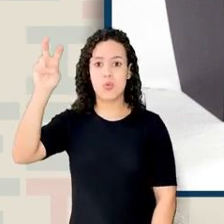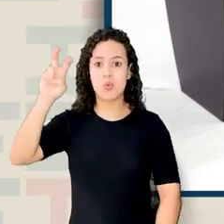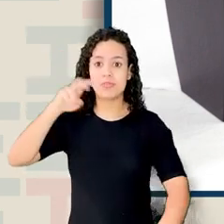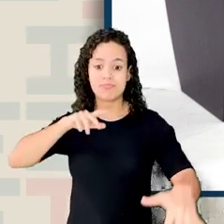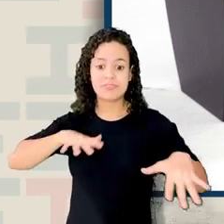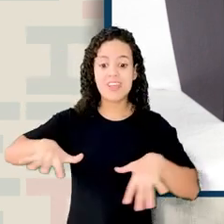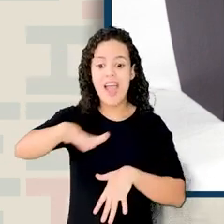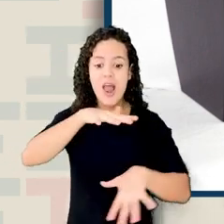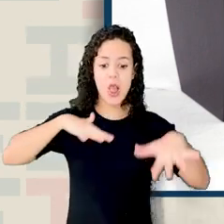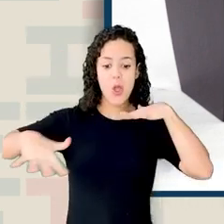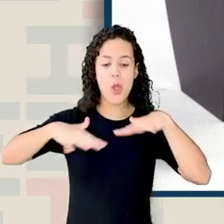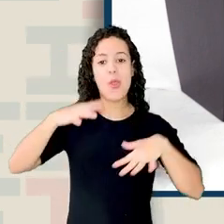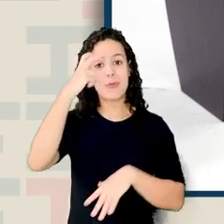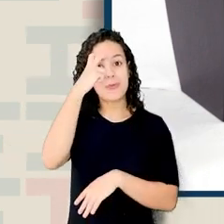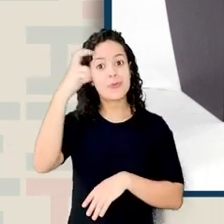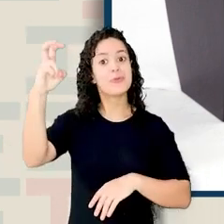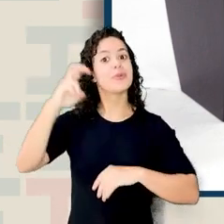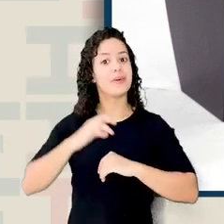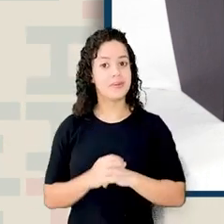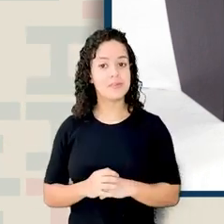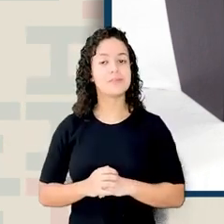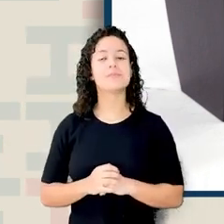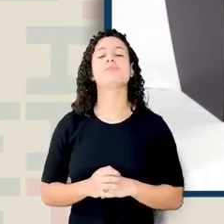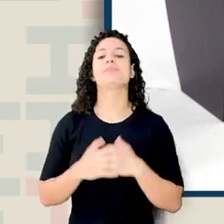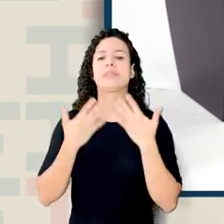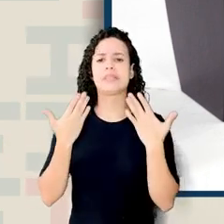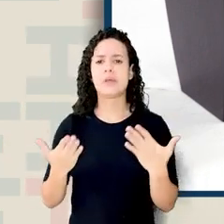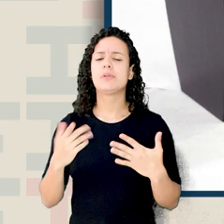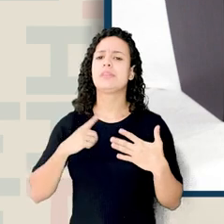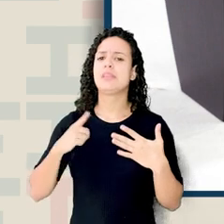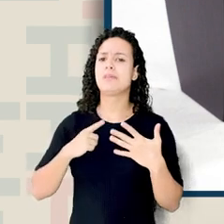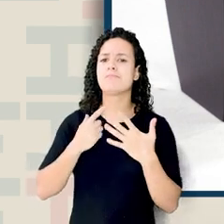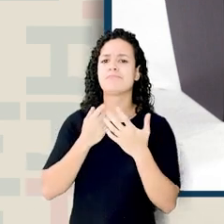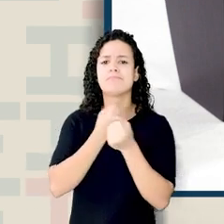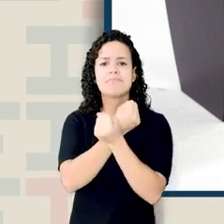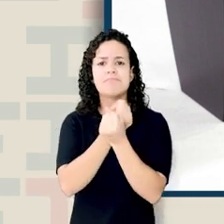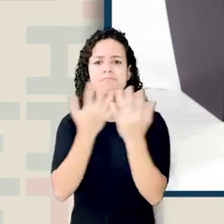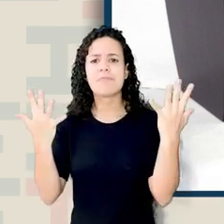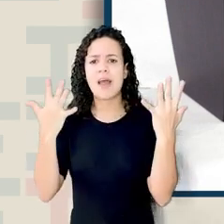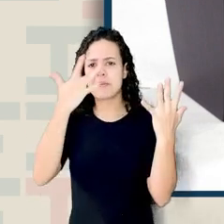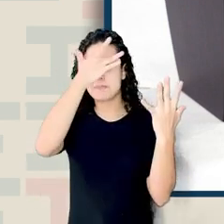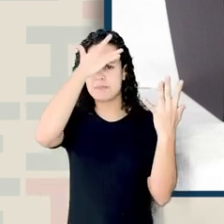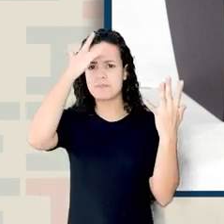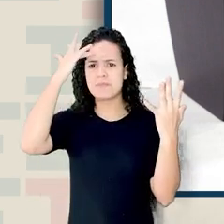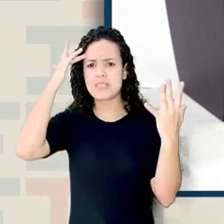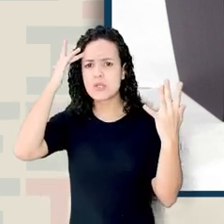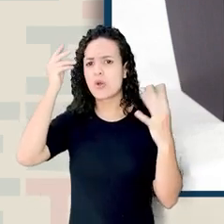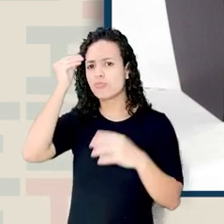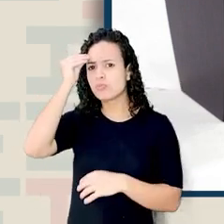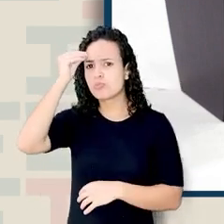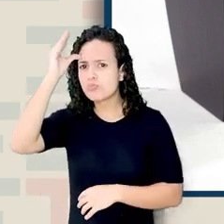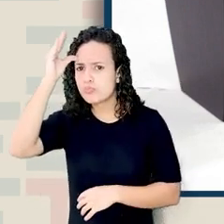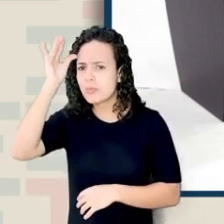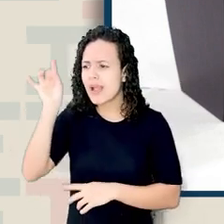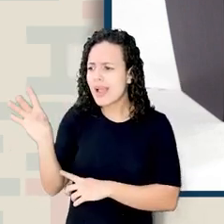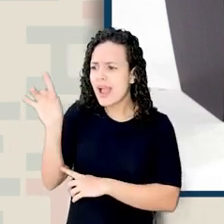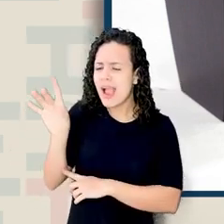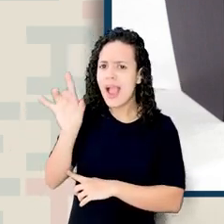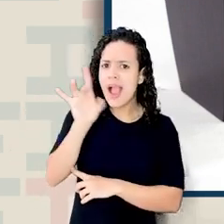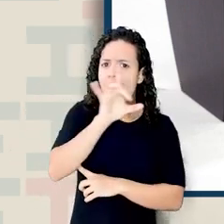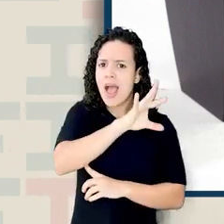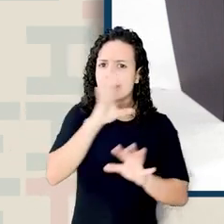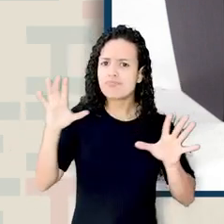cultural. A partir do momento em que várias pessoas trazem um pouco do seu conhecimento, a gente